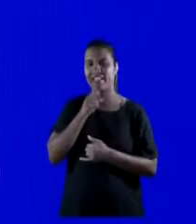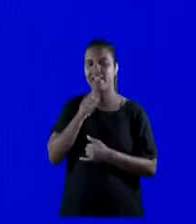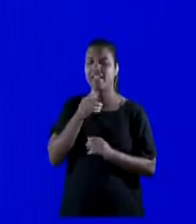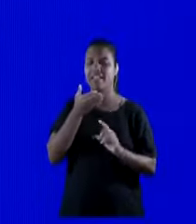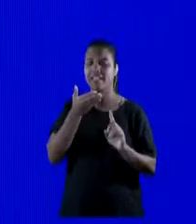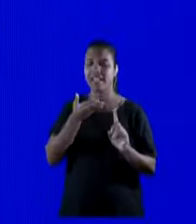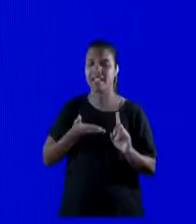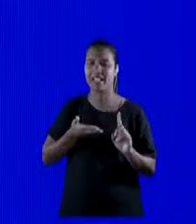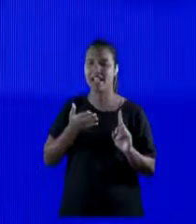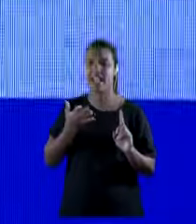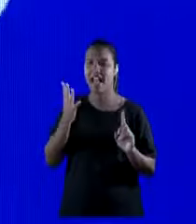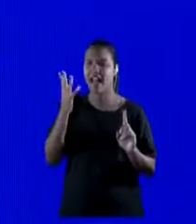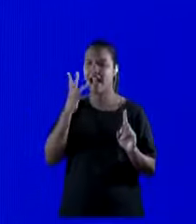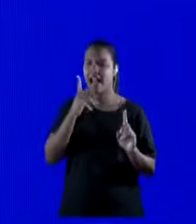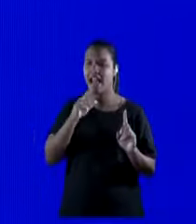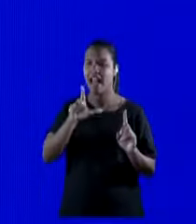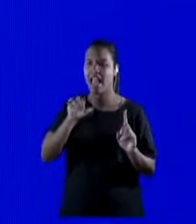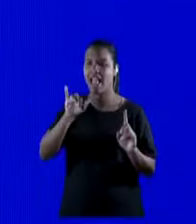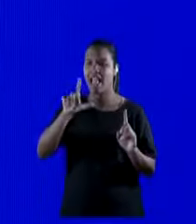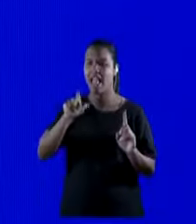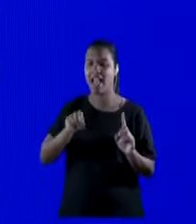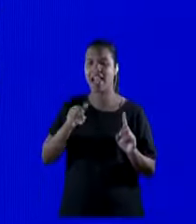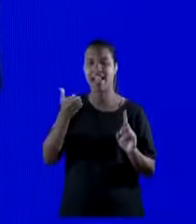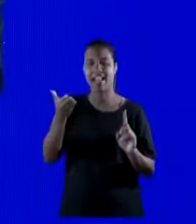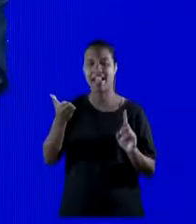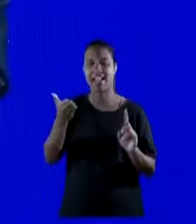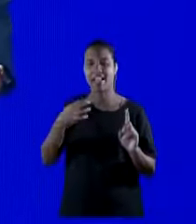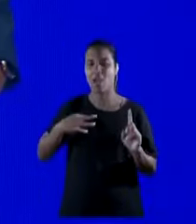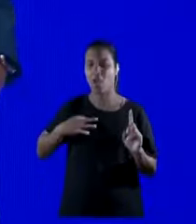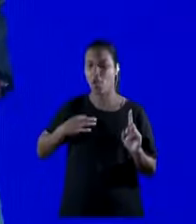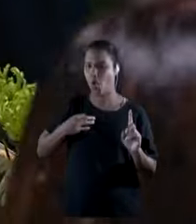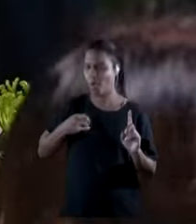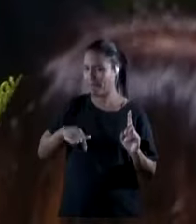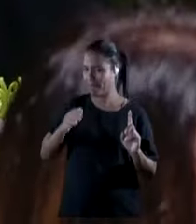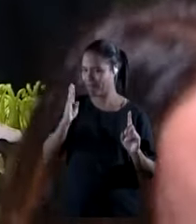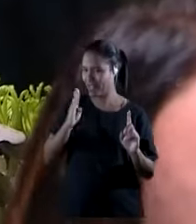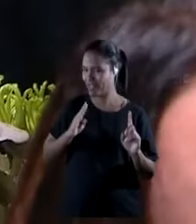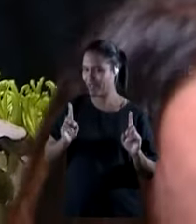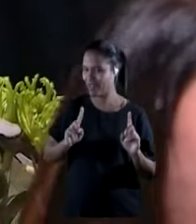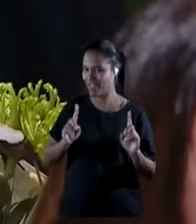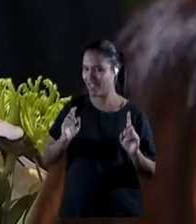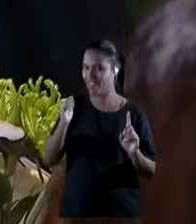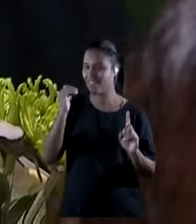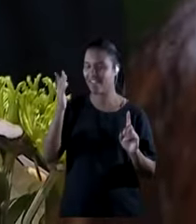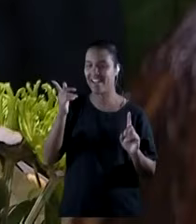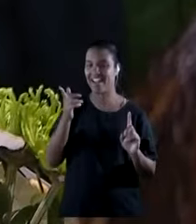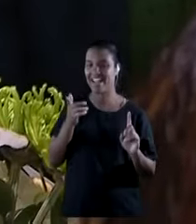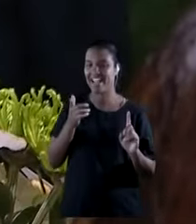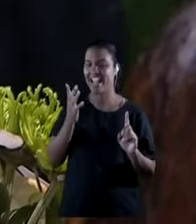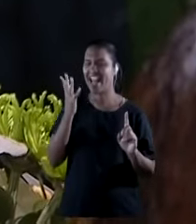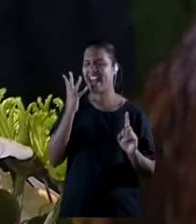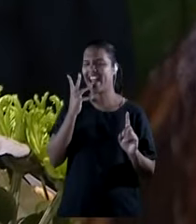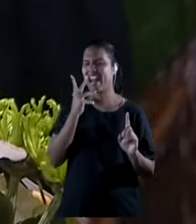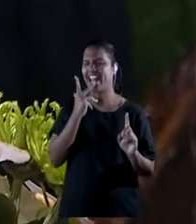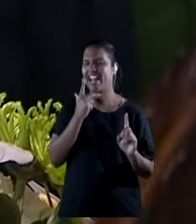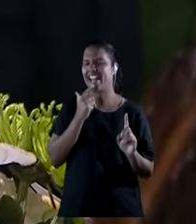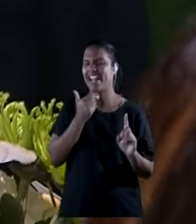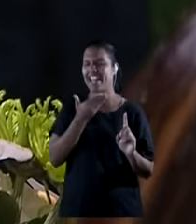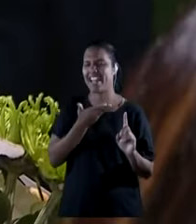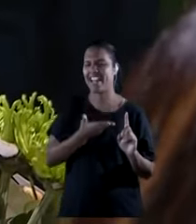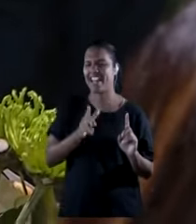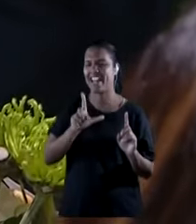Esse seu vestido não fala português de jeito nenhum, Leila. Quando a Leila não está divina? Não, mas a Leila é super lady,